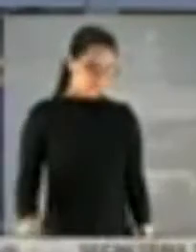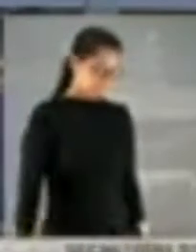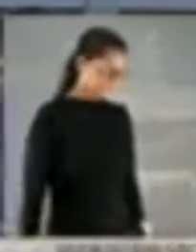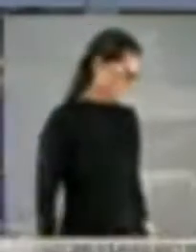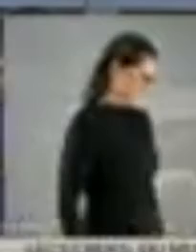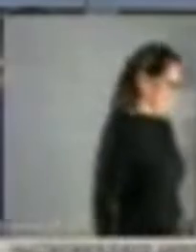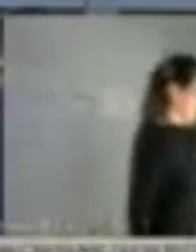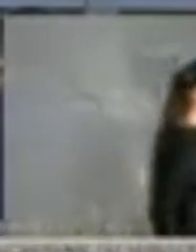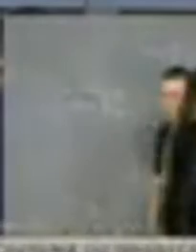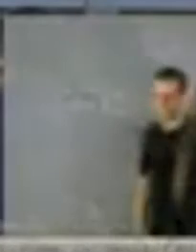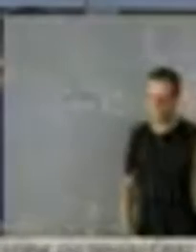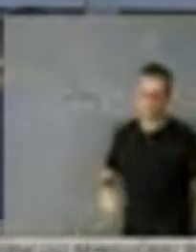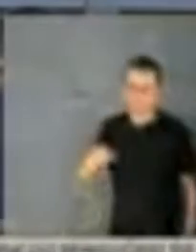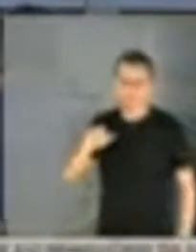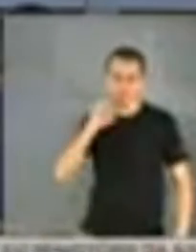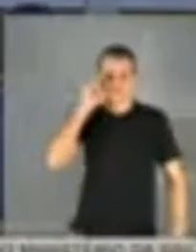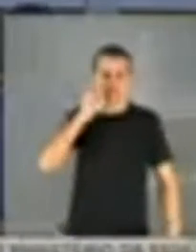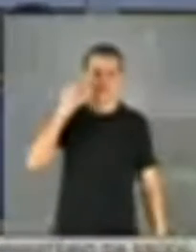senador Alessandro Vieira,